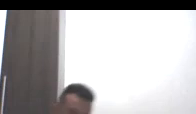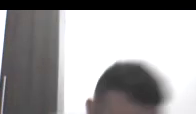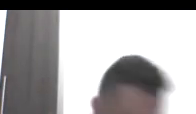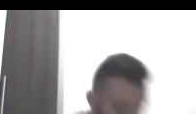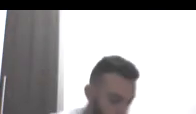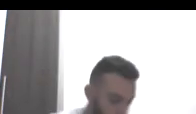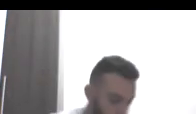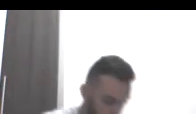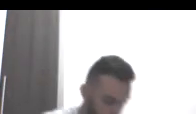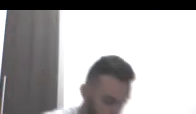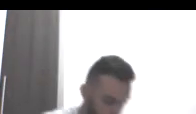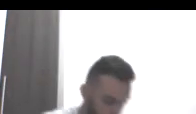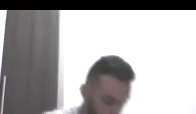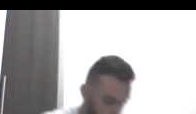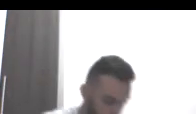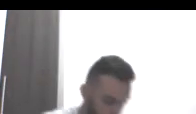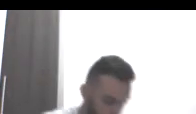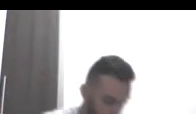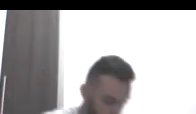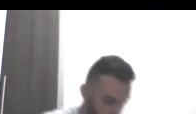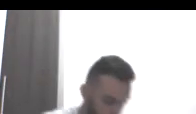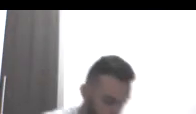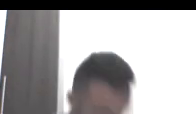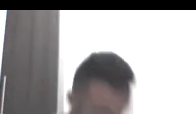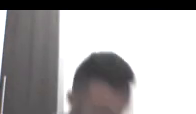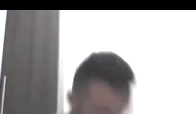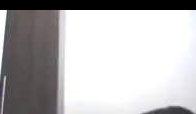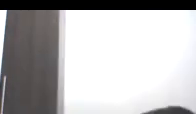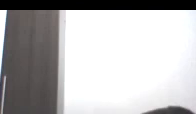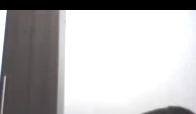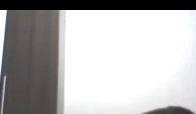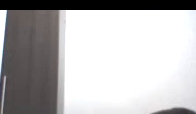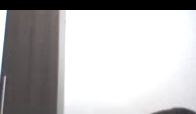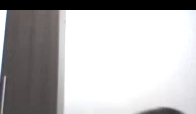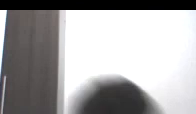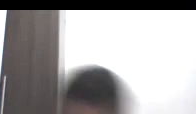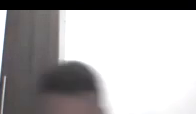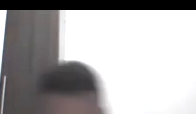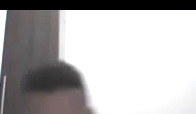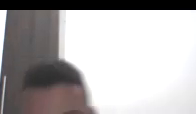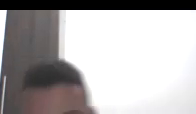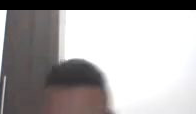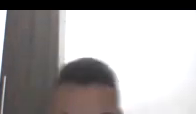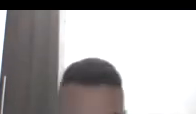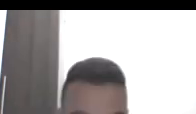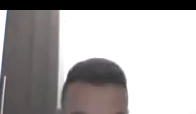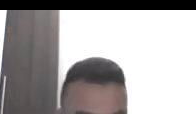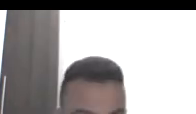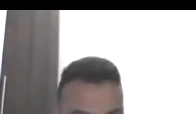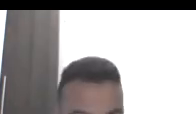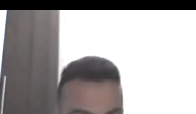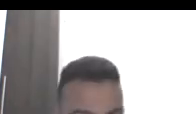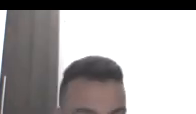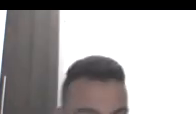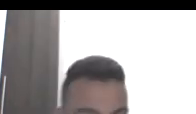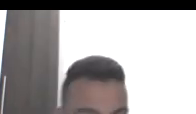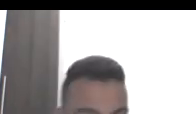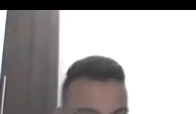certo? E com essa reação, nós tivemos, como mostrei aqui no slide, ó,